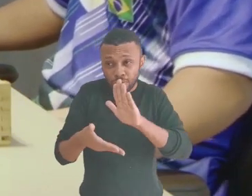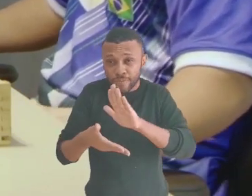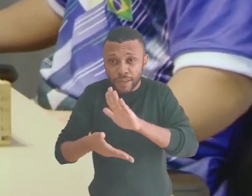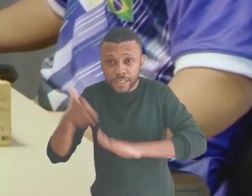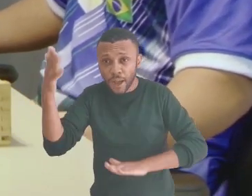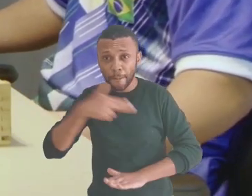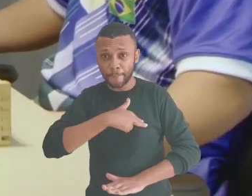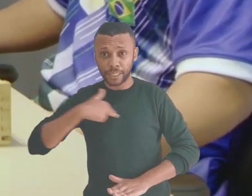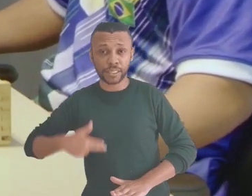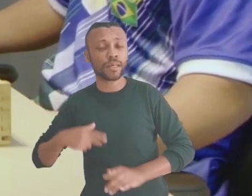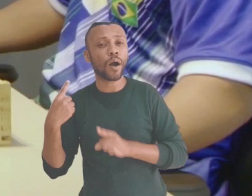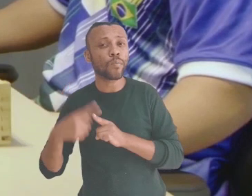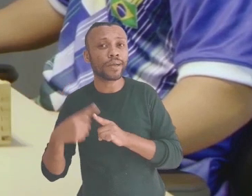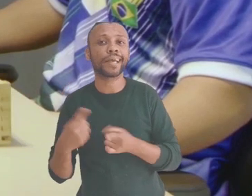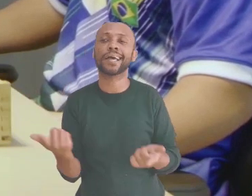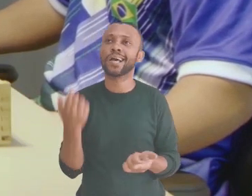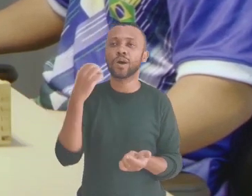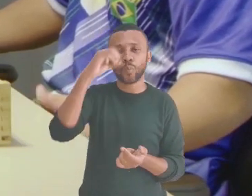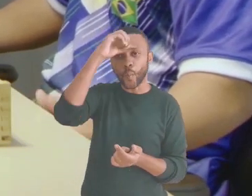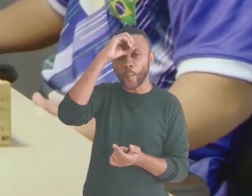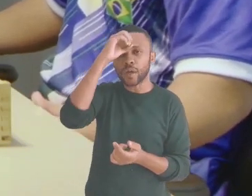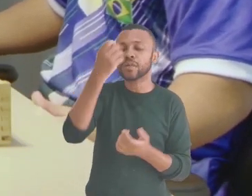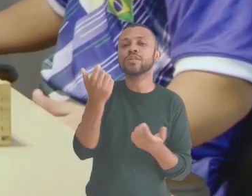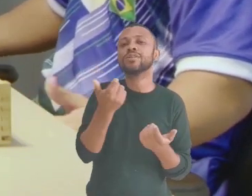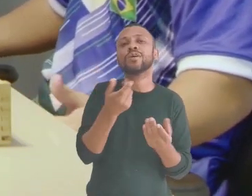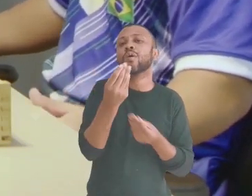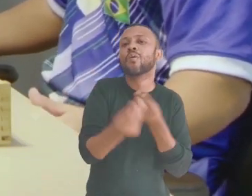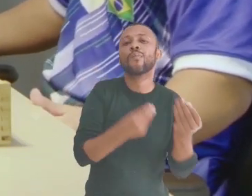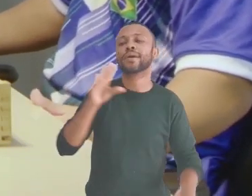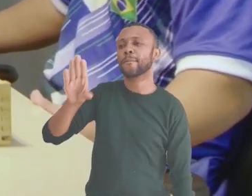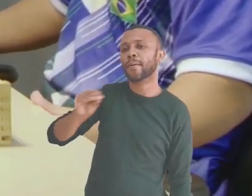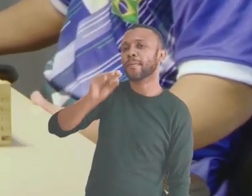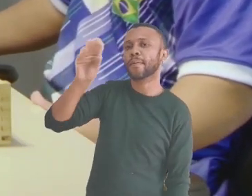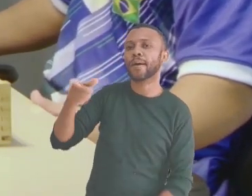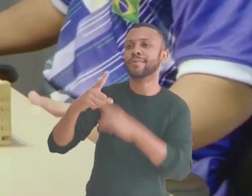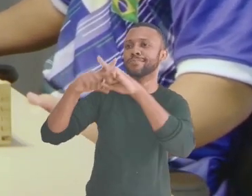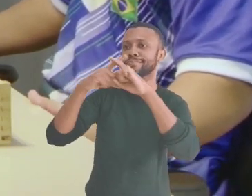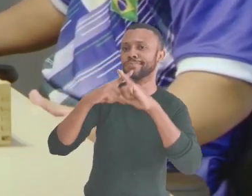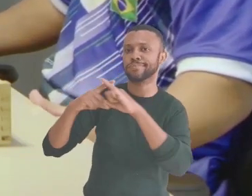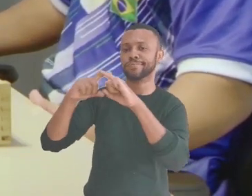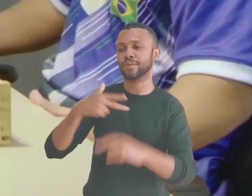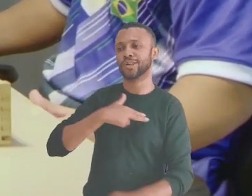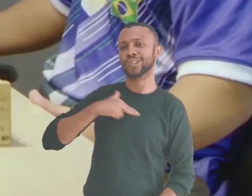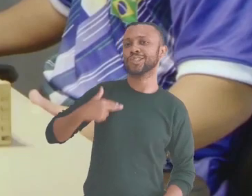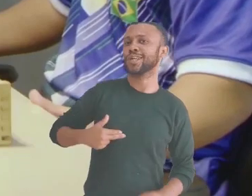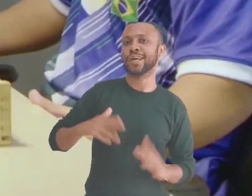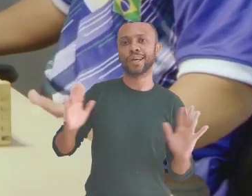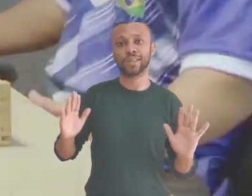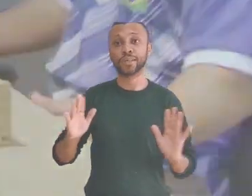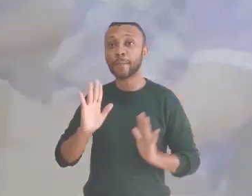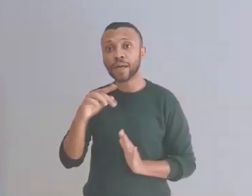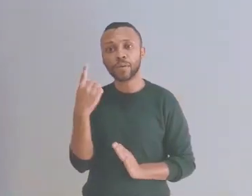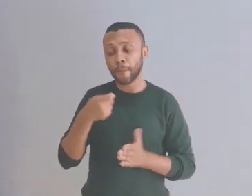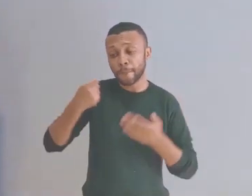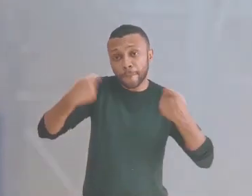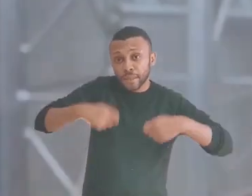falar mandarim. Eu vou aprender mandarim, se eu preciso. Tá? Okay? E muitas das vezes também as instituições, ela